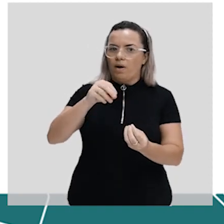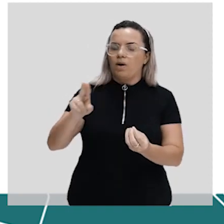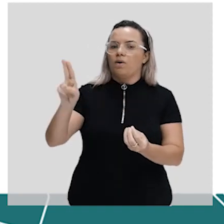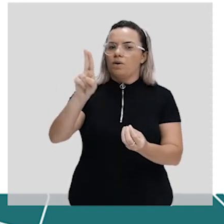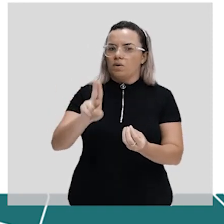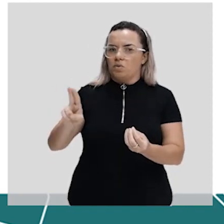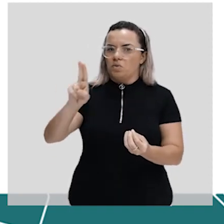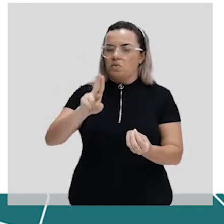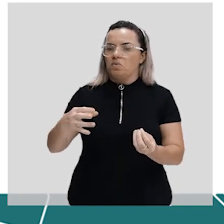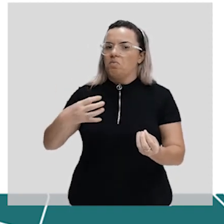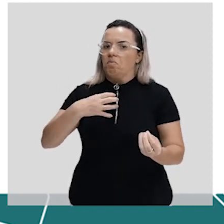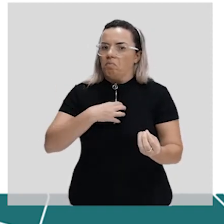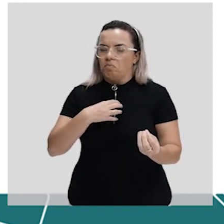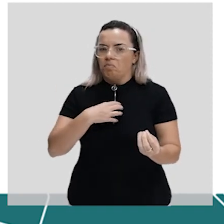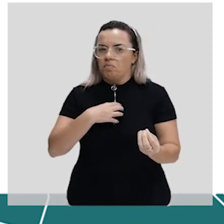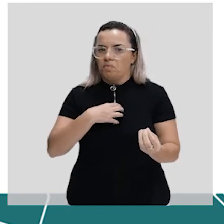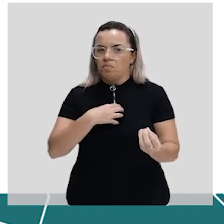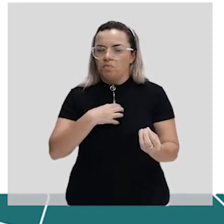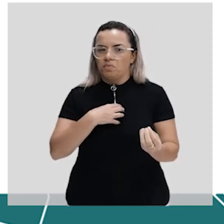Alma, sentimento,